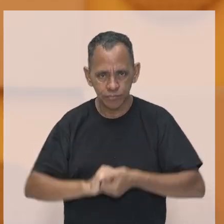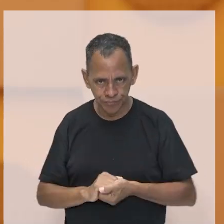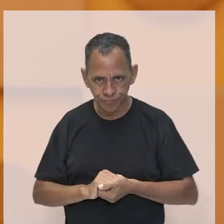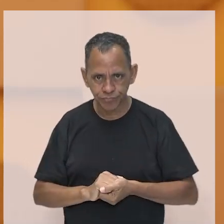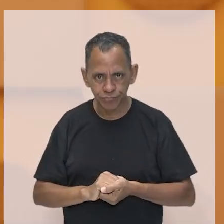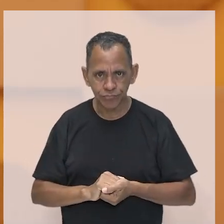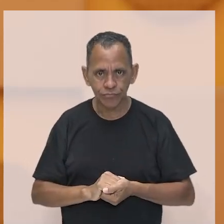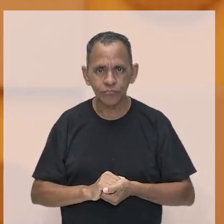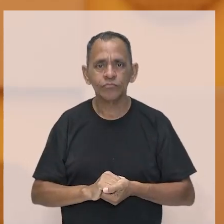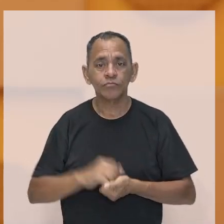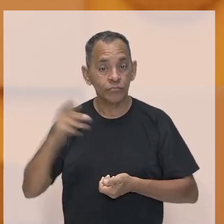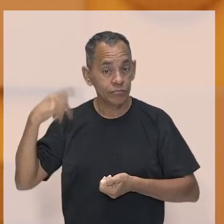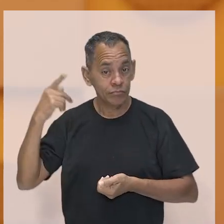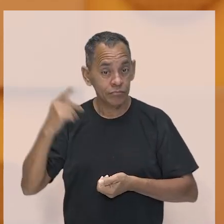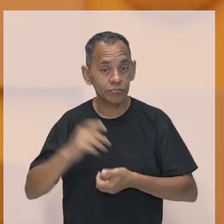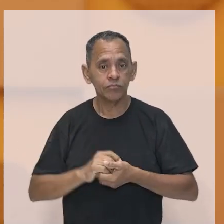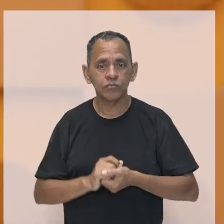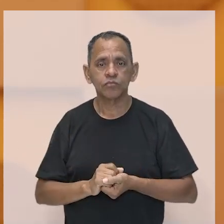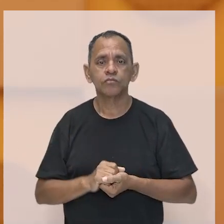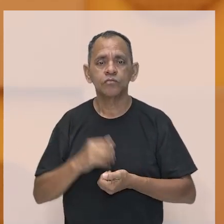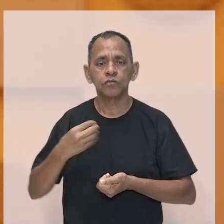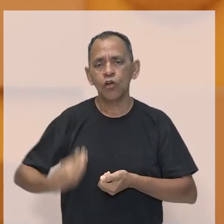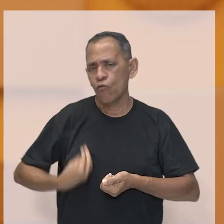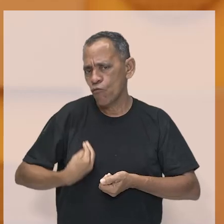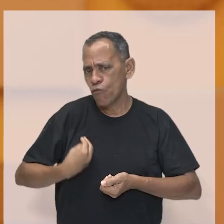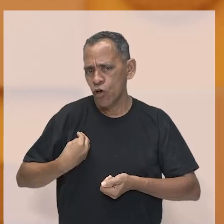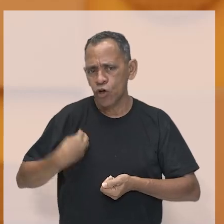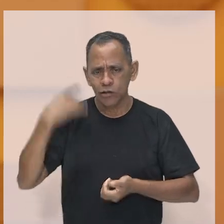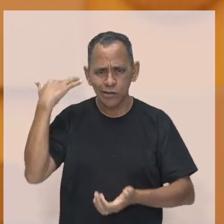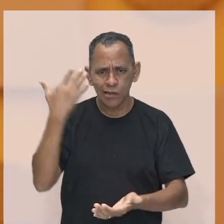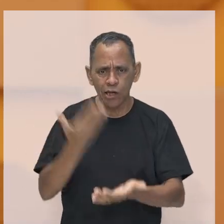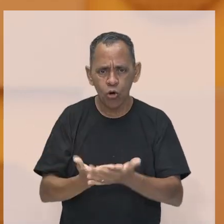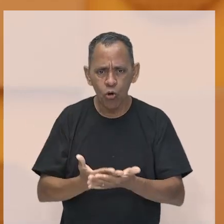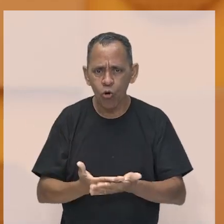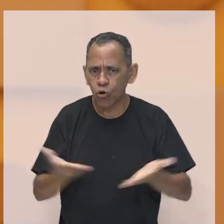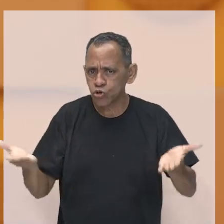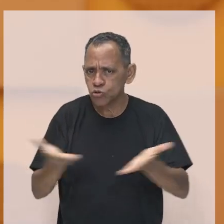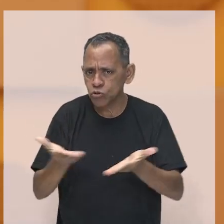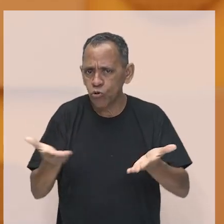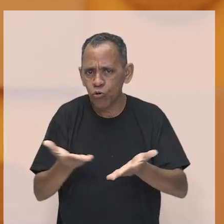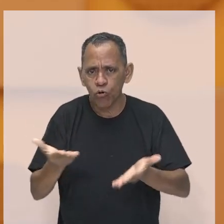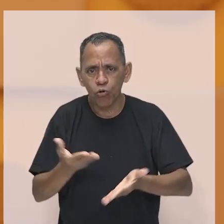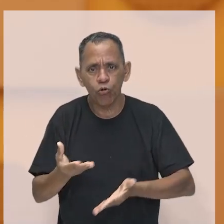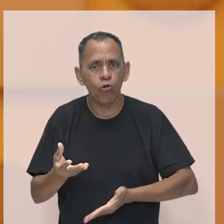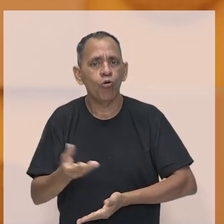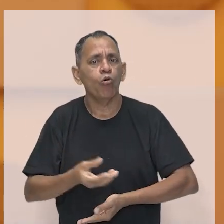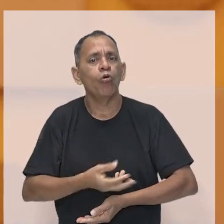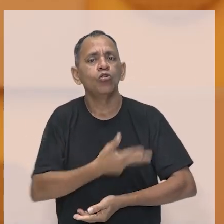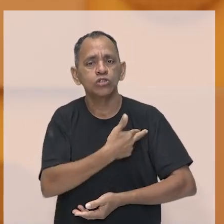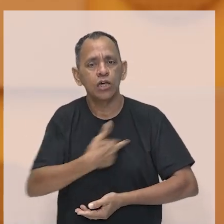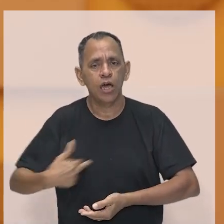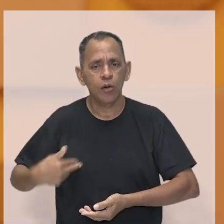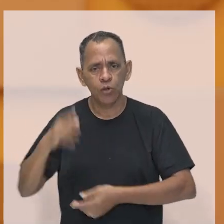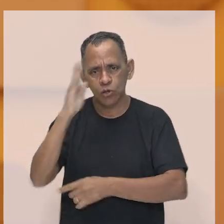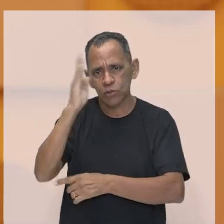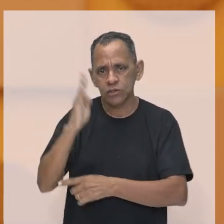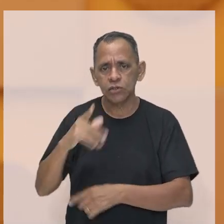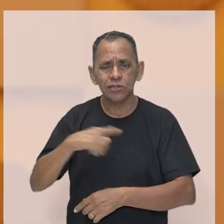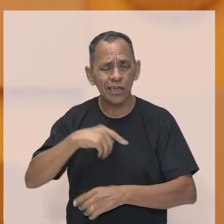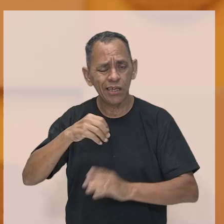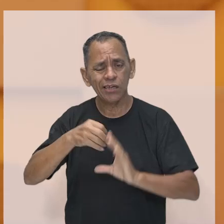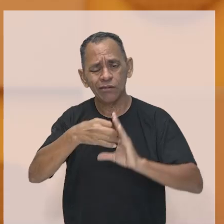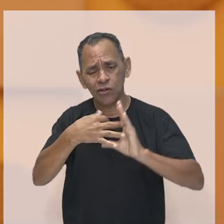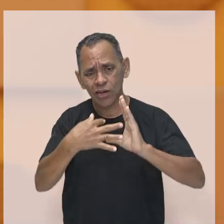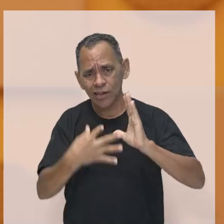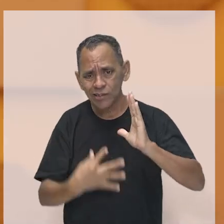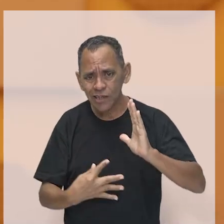momento inicial para o momento político que nós estamos vivendo hoje, que é justamente a República Brasileira, né? Claro